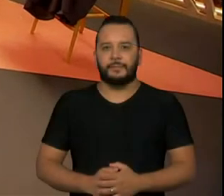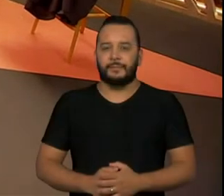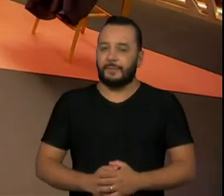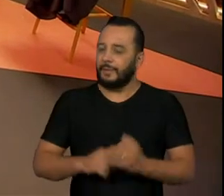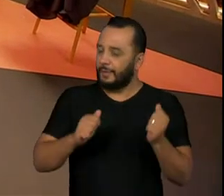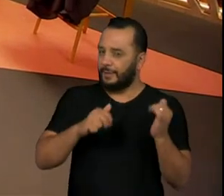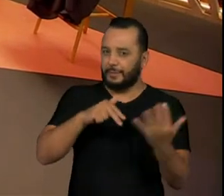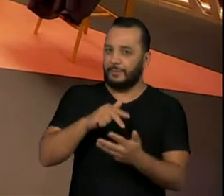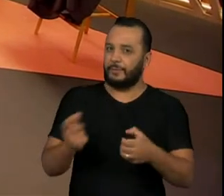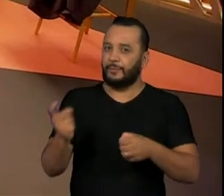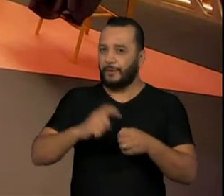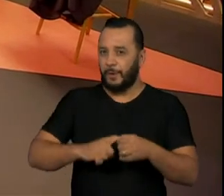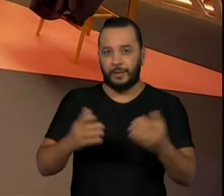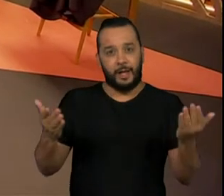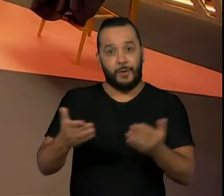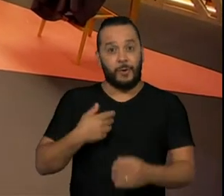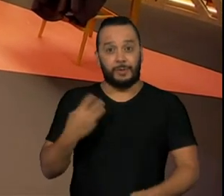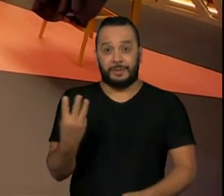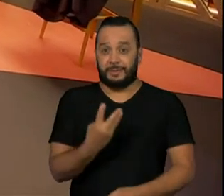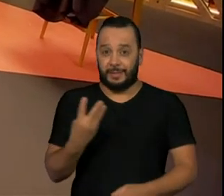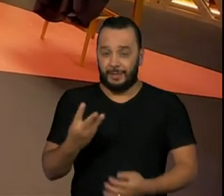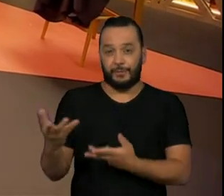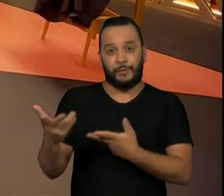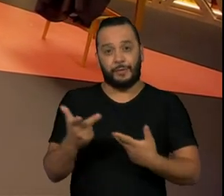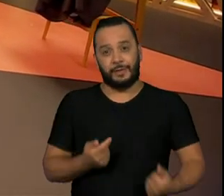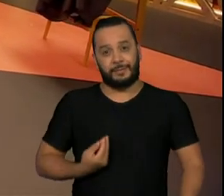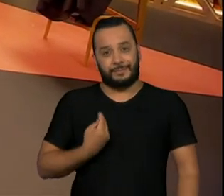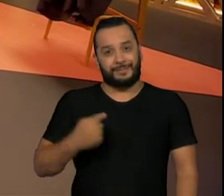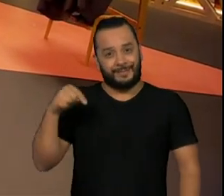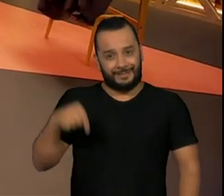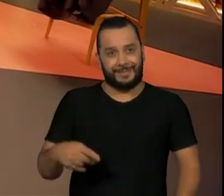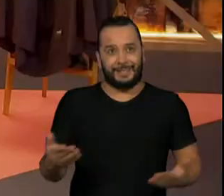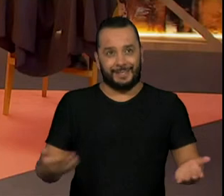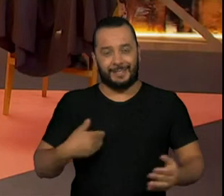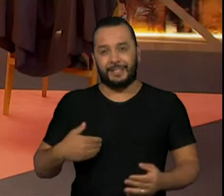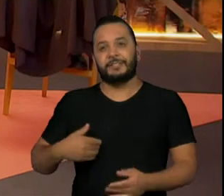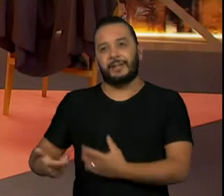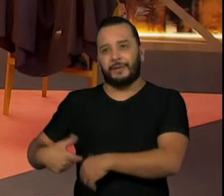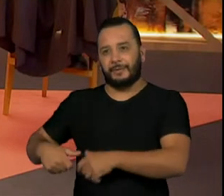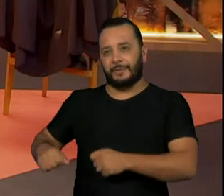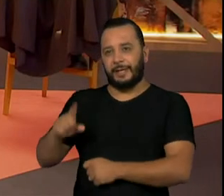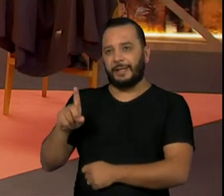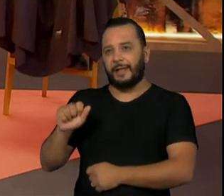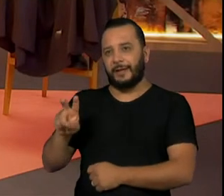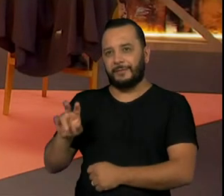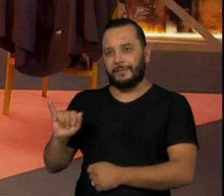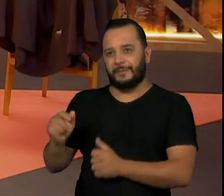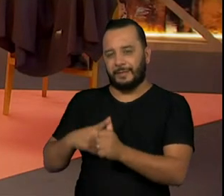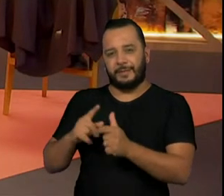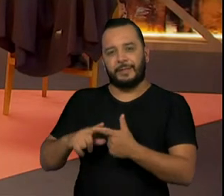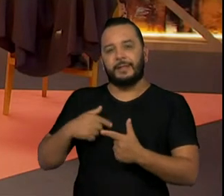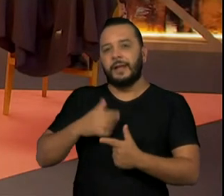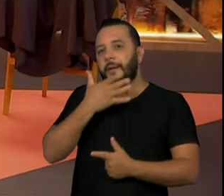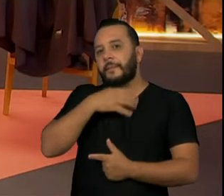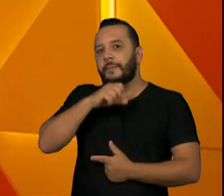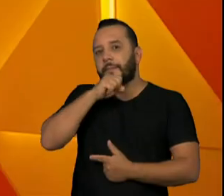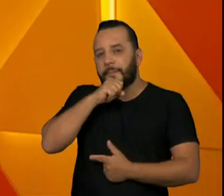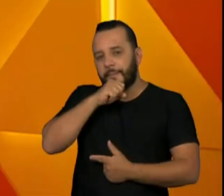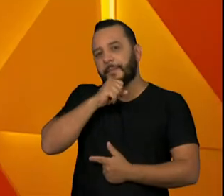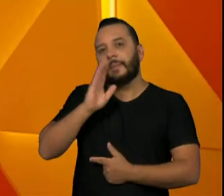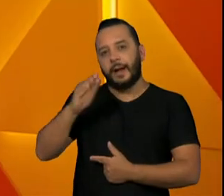Estação Livre de volta e agora com os nossos três convidados aqui no estúdio. Frei Davi, Pai Sidney e Pastor